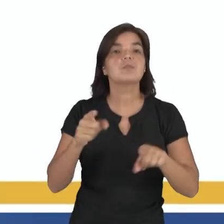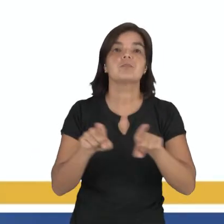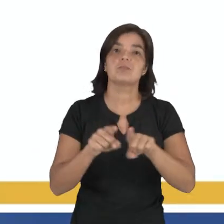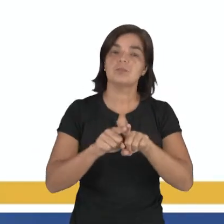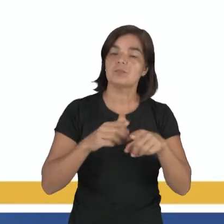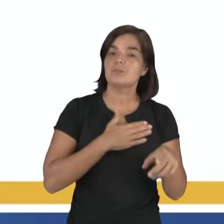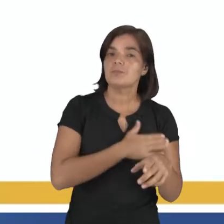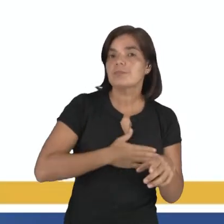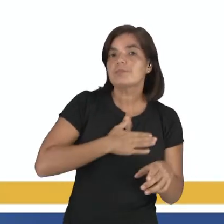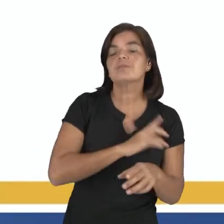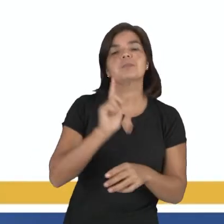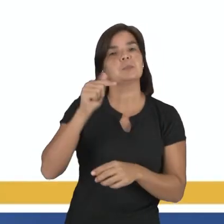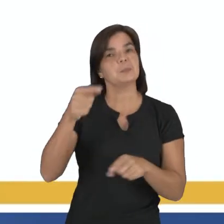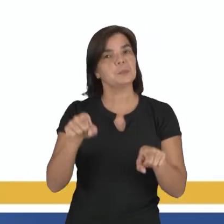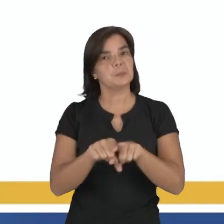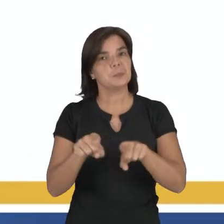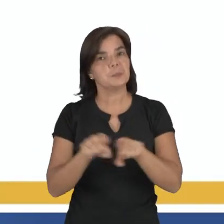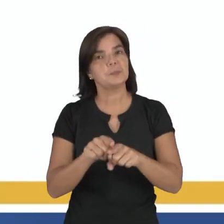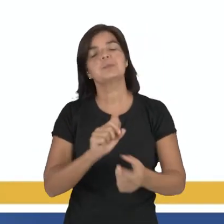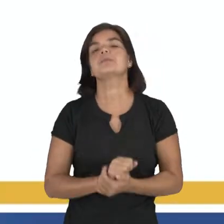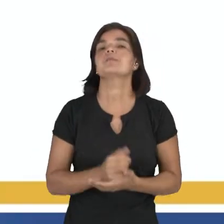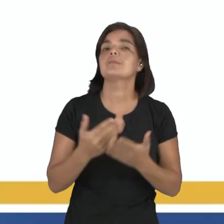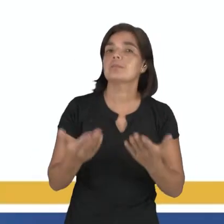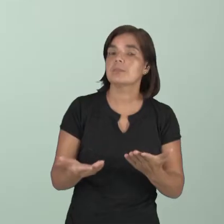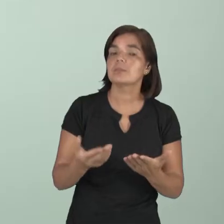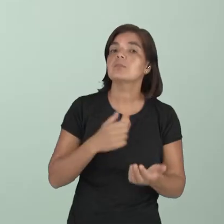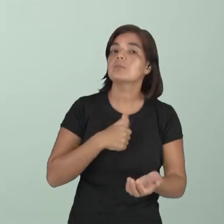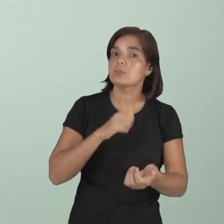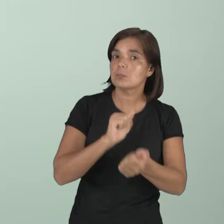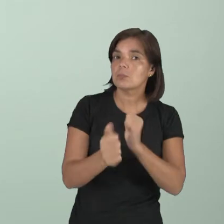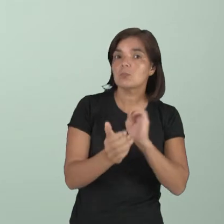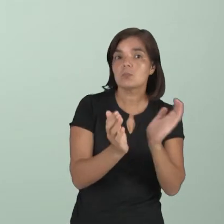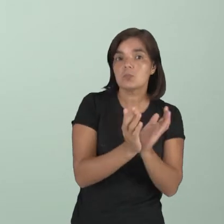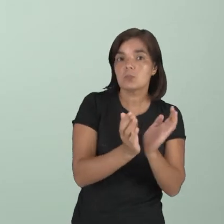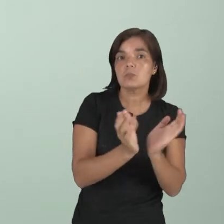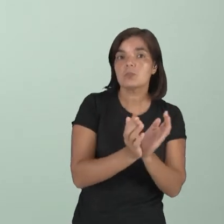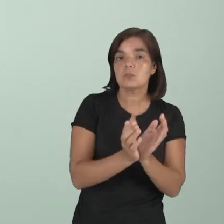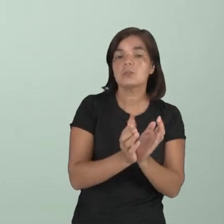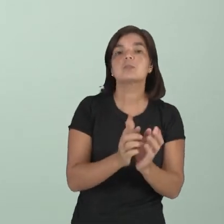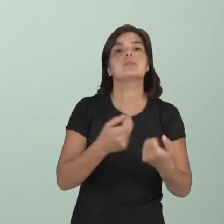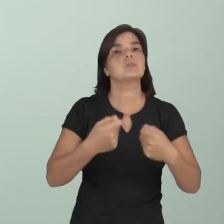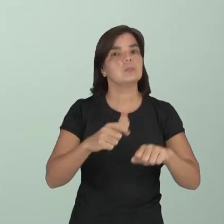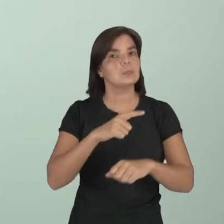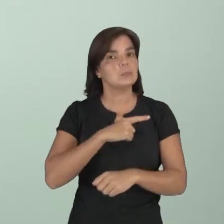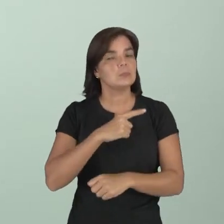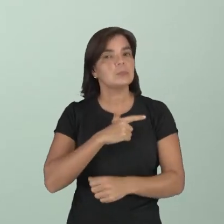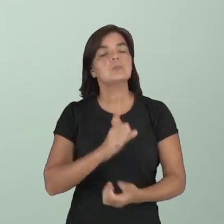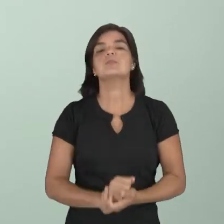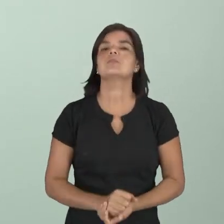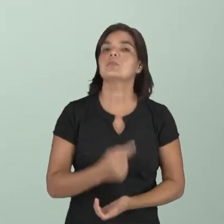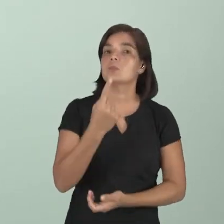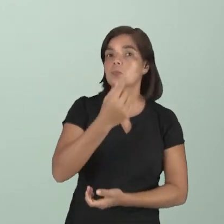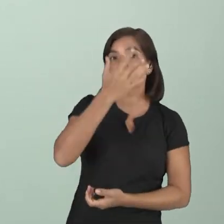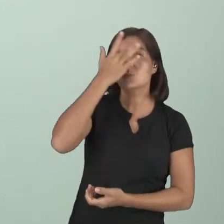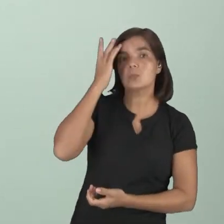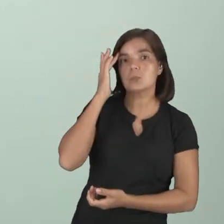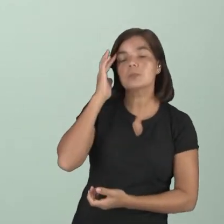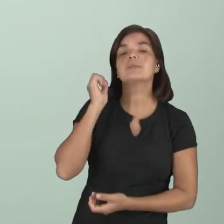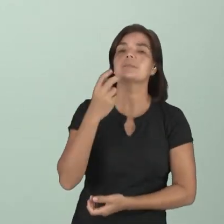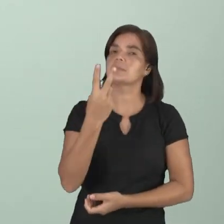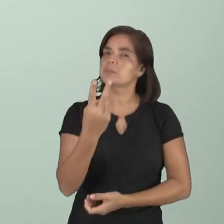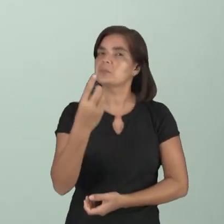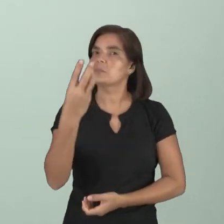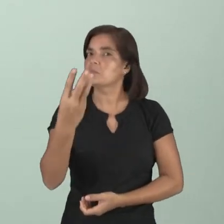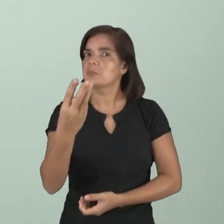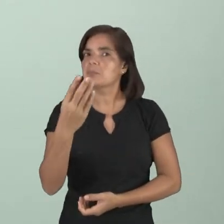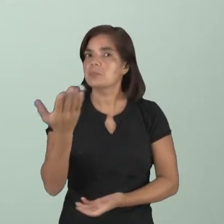socialização, o lazer, entre outros. Então, gente, para ser esporte coletivo, tem que ser mais de uma pessoa, né?